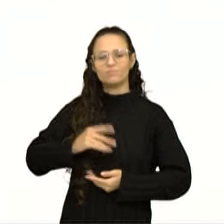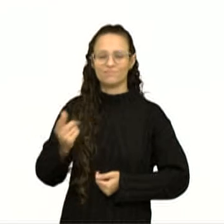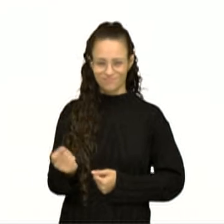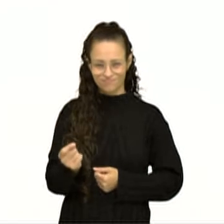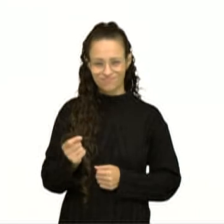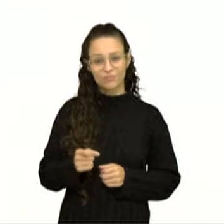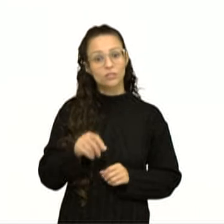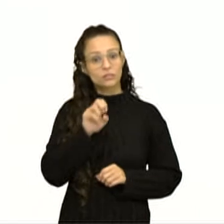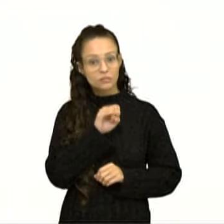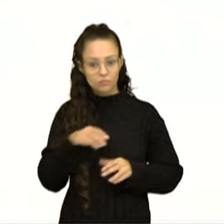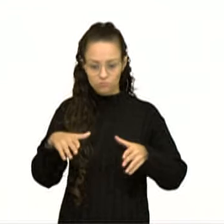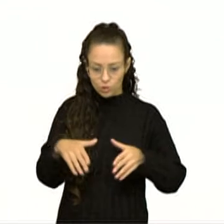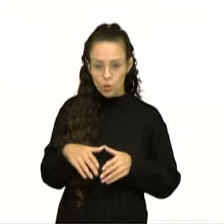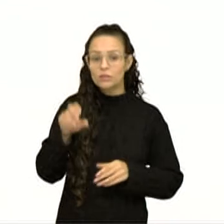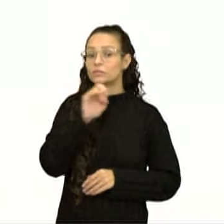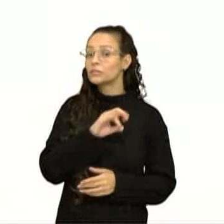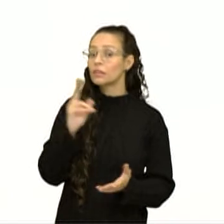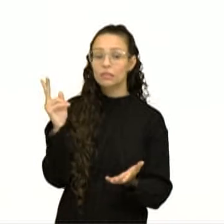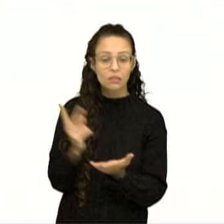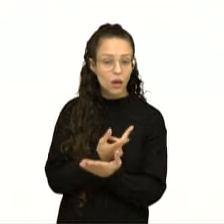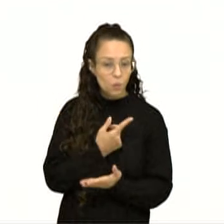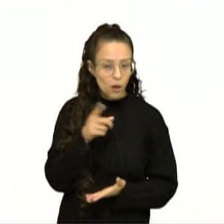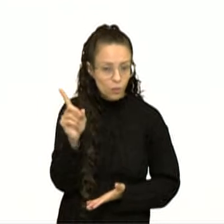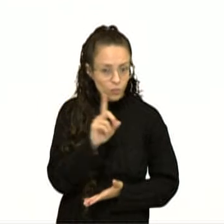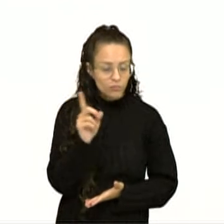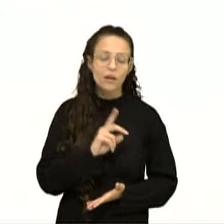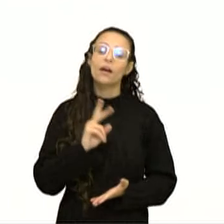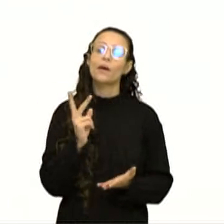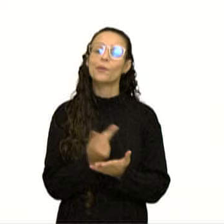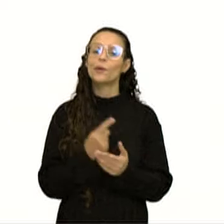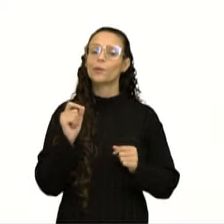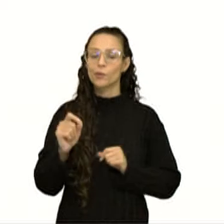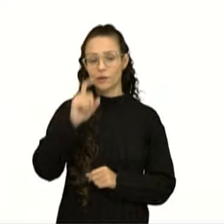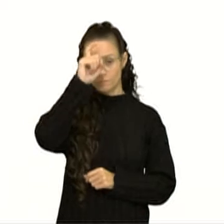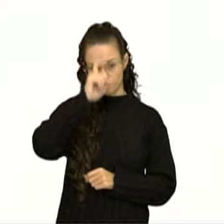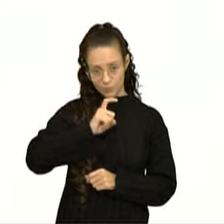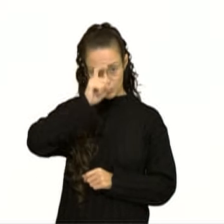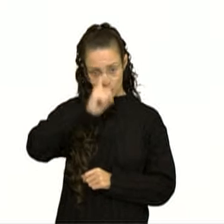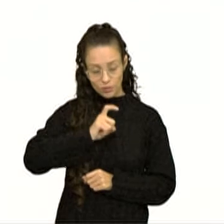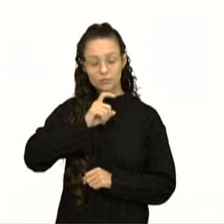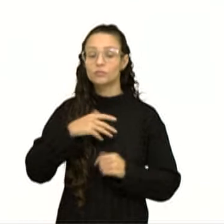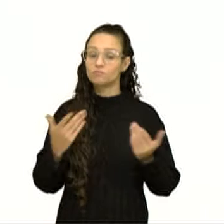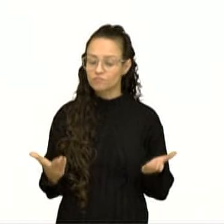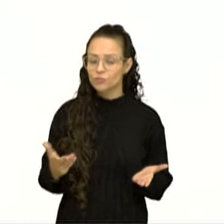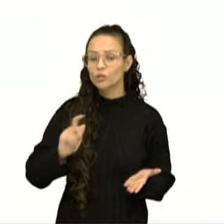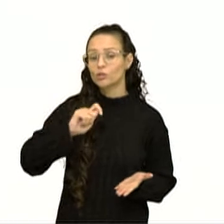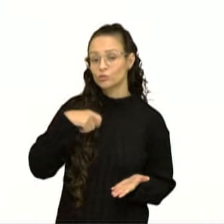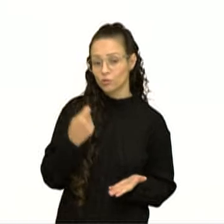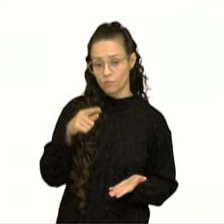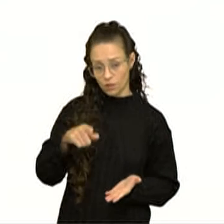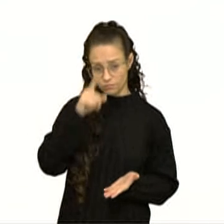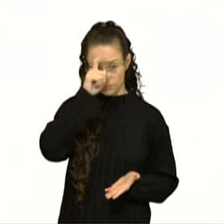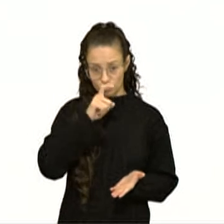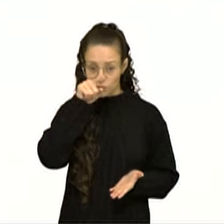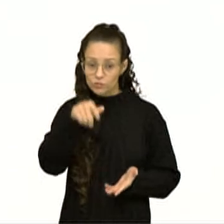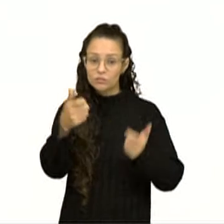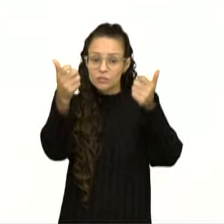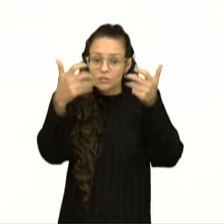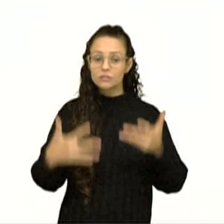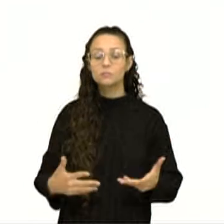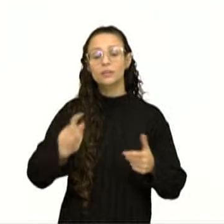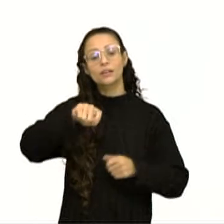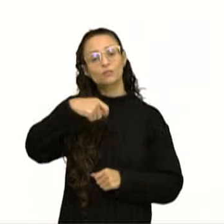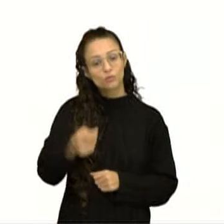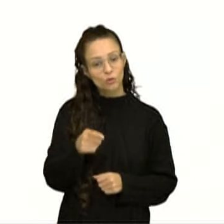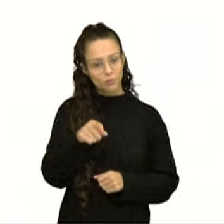Caso isso não ocorra, acontecerá então a menstruação. Sobre a menstruação, comente sobre